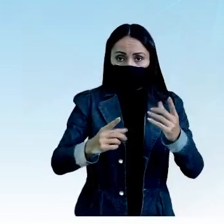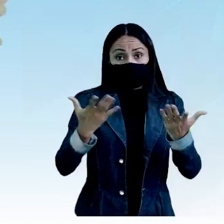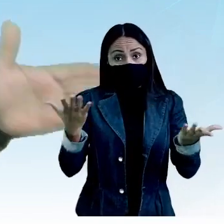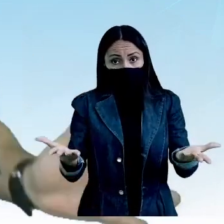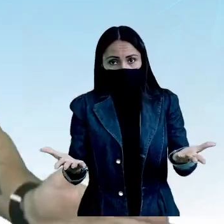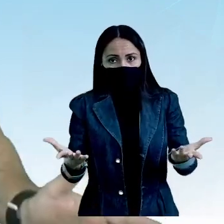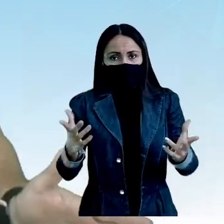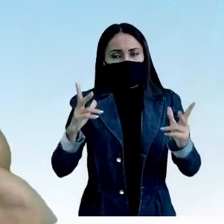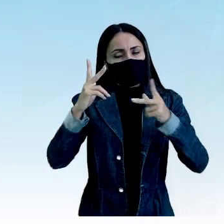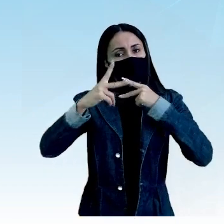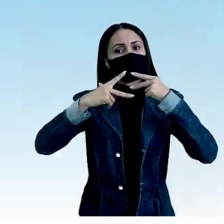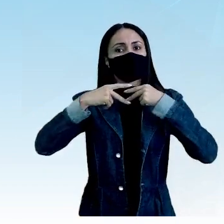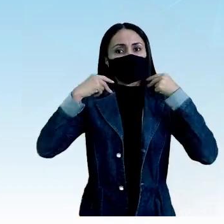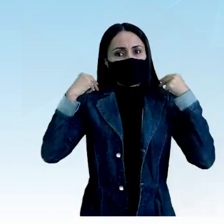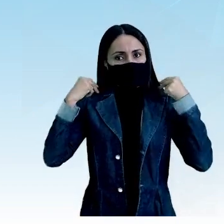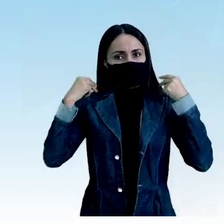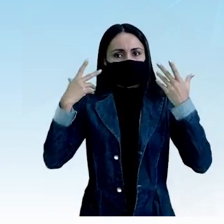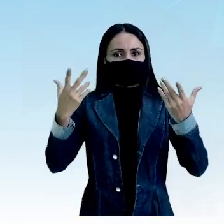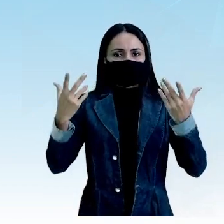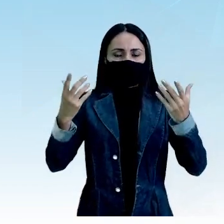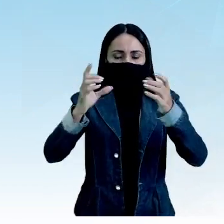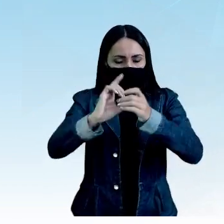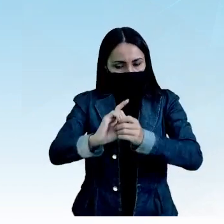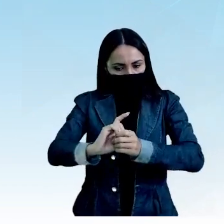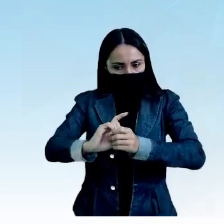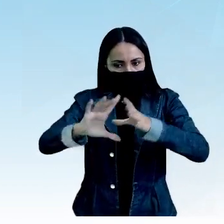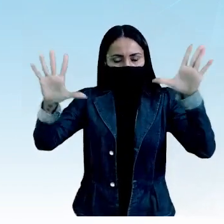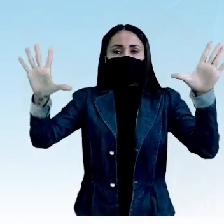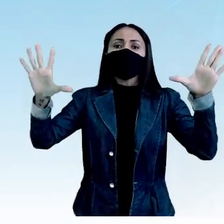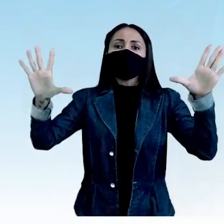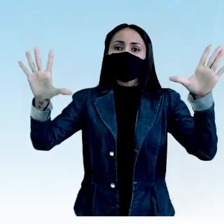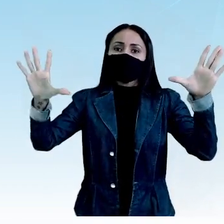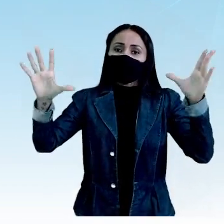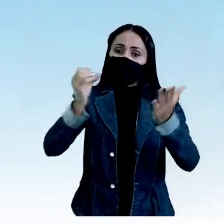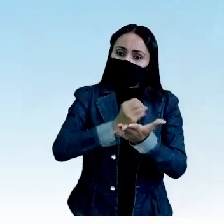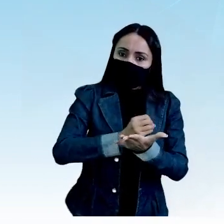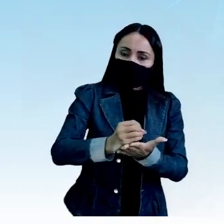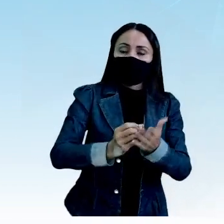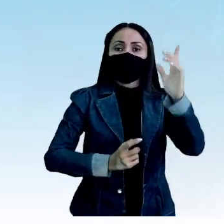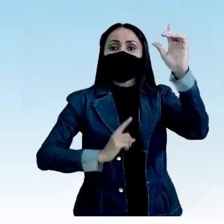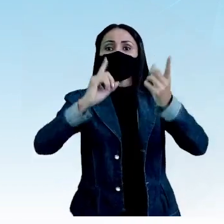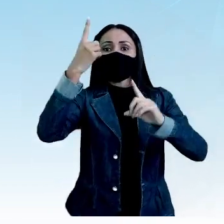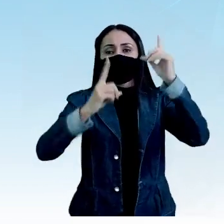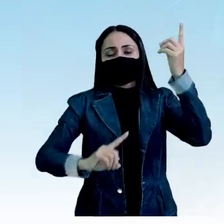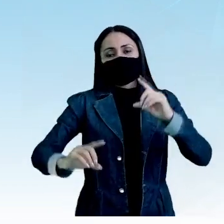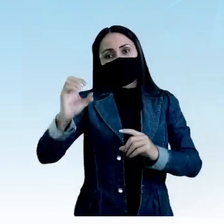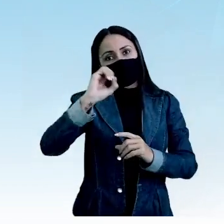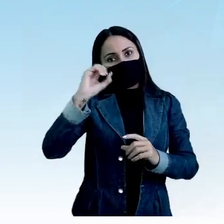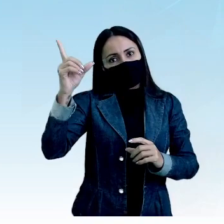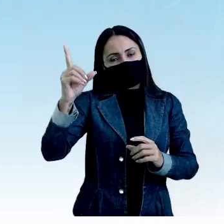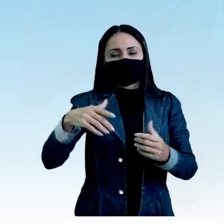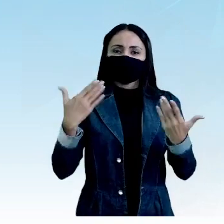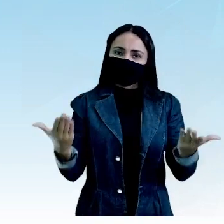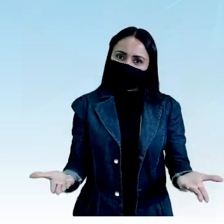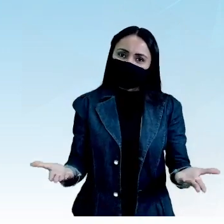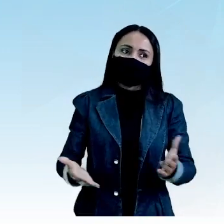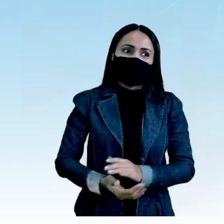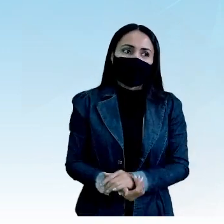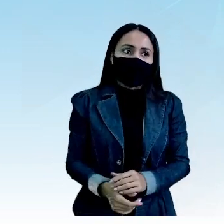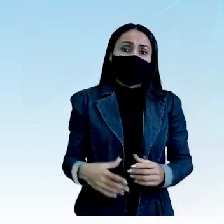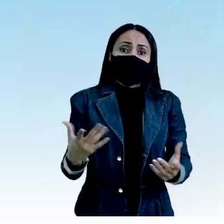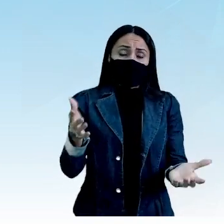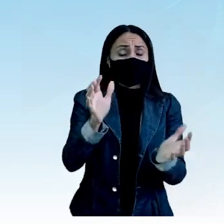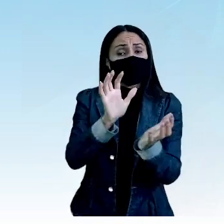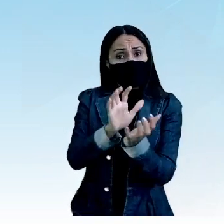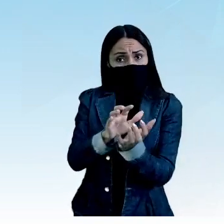gala, galanteador. abrindo Exato. a questão o carnaval em Olinda. Exatamente. Interessante, assim como Recife tem um galo